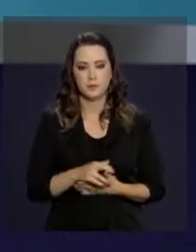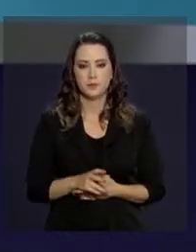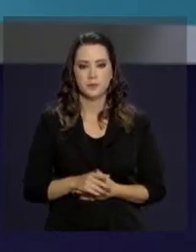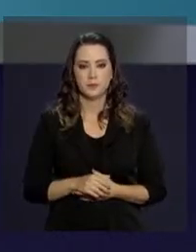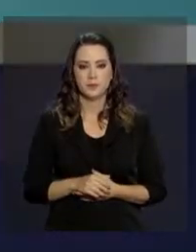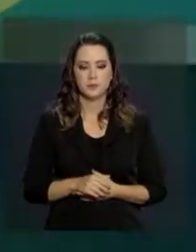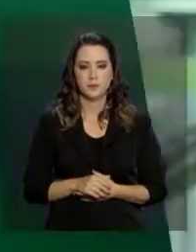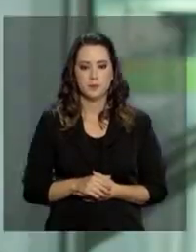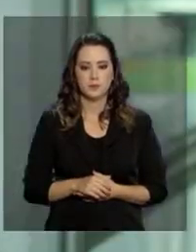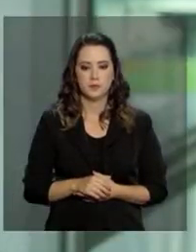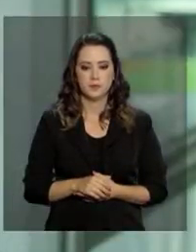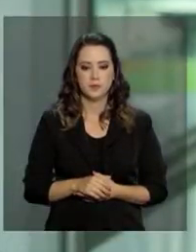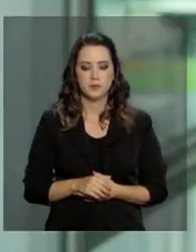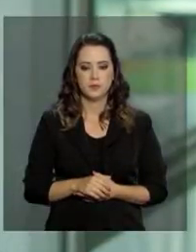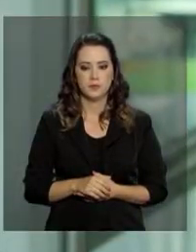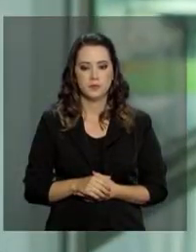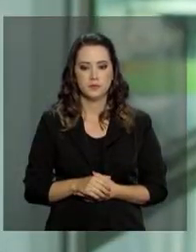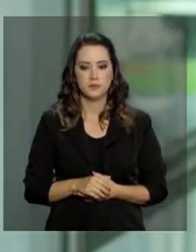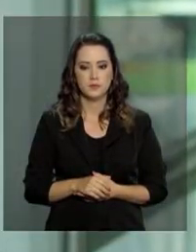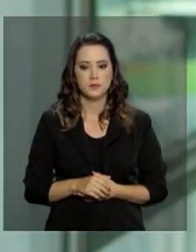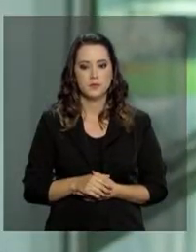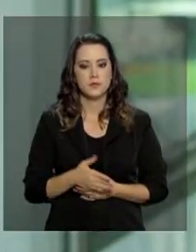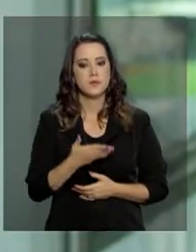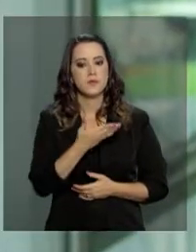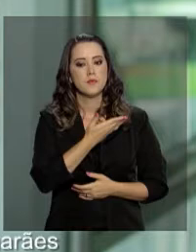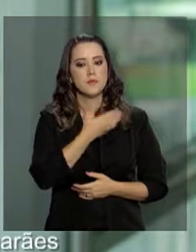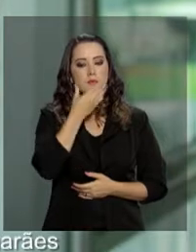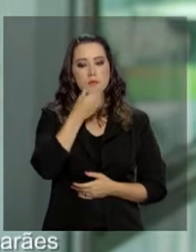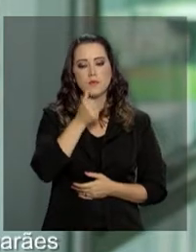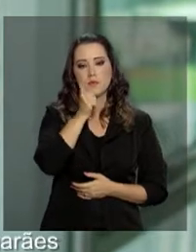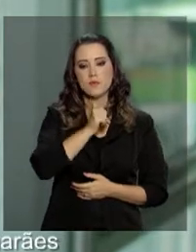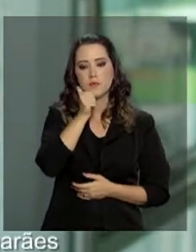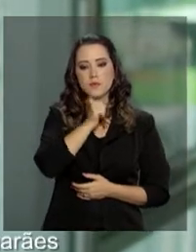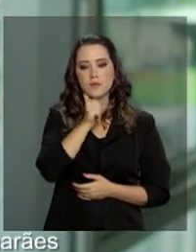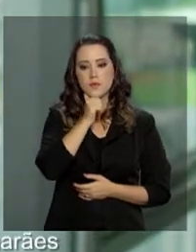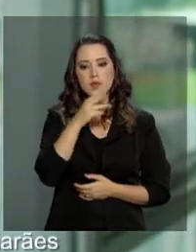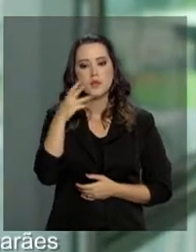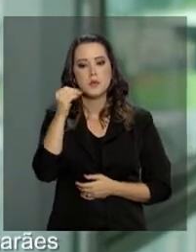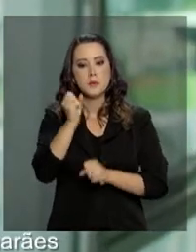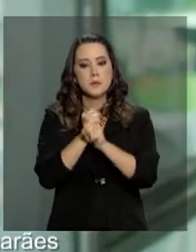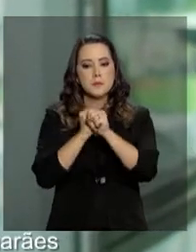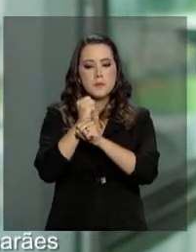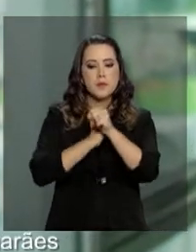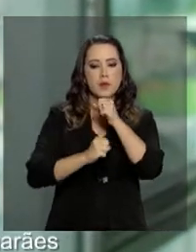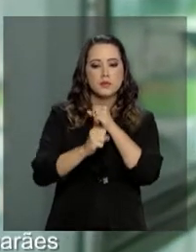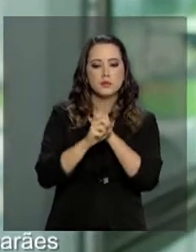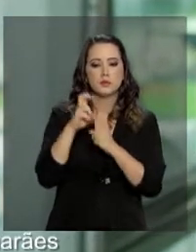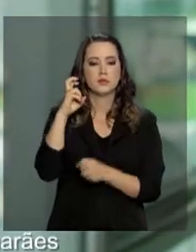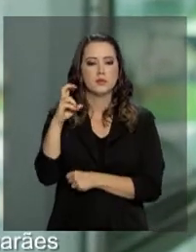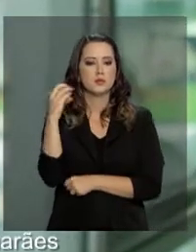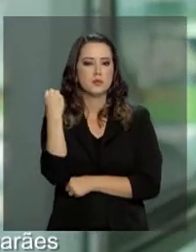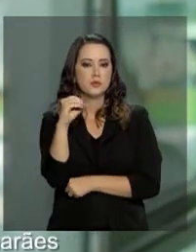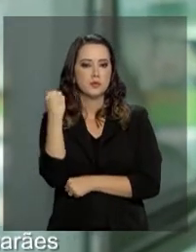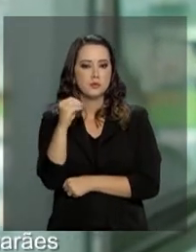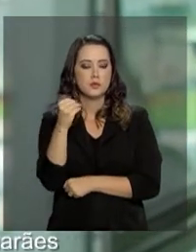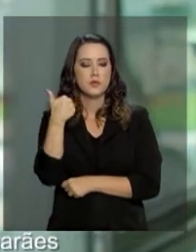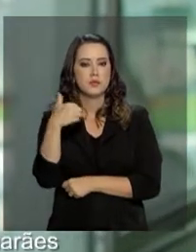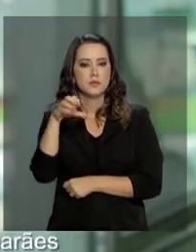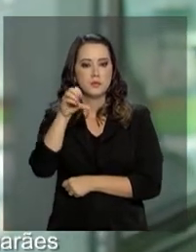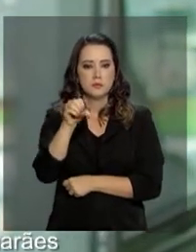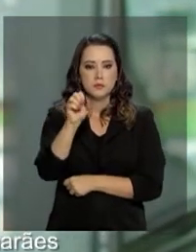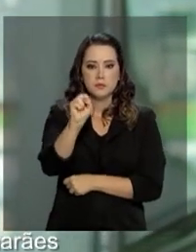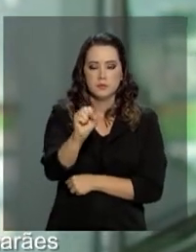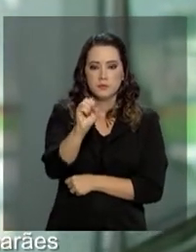domingo. Meus amigos, minhas amigas, há exatos 30 anos, em 5 de outubro de